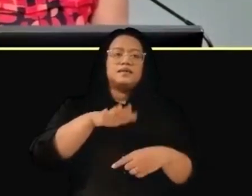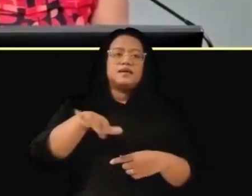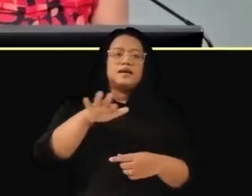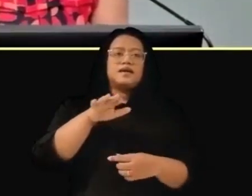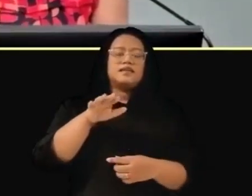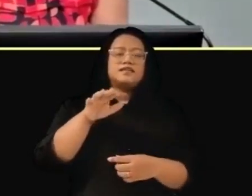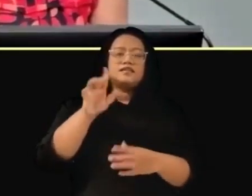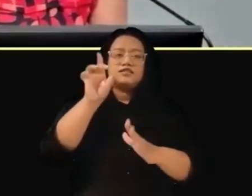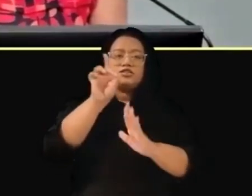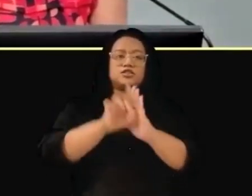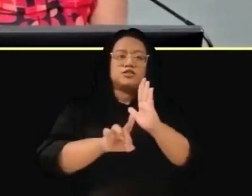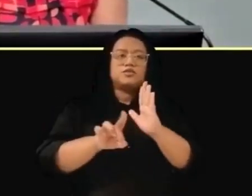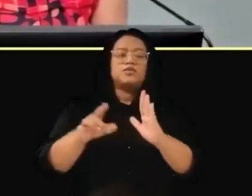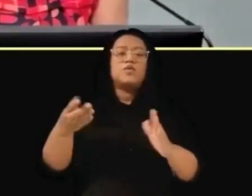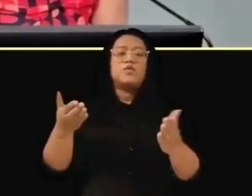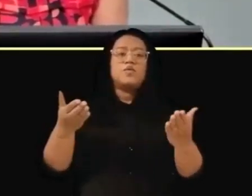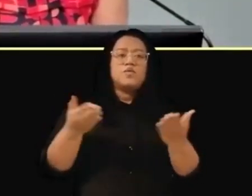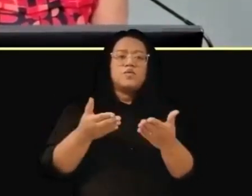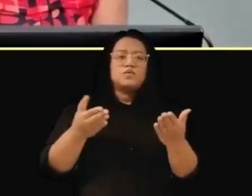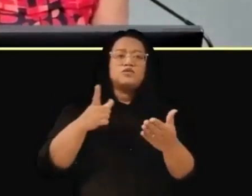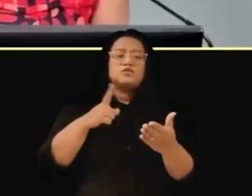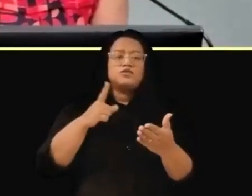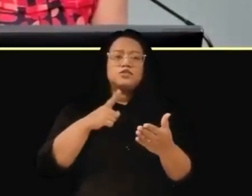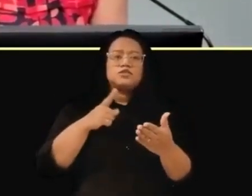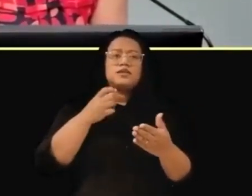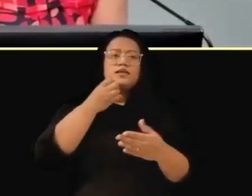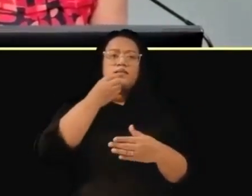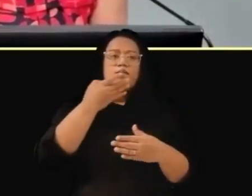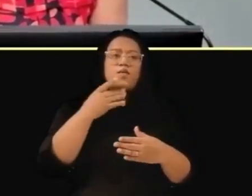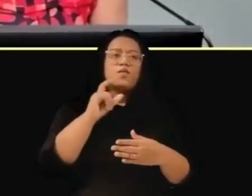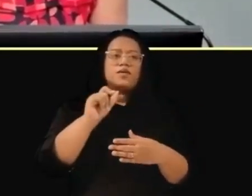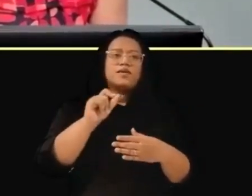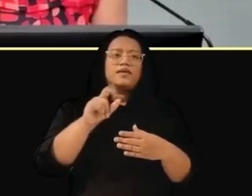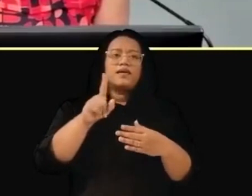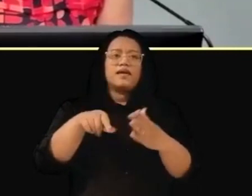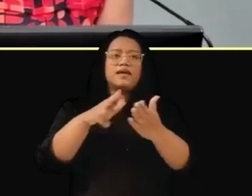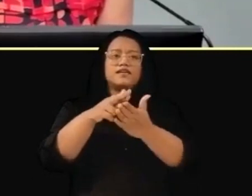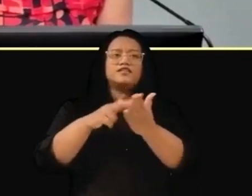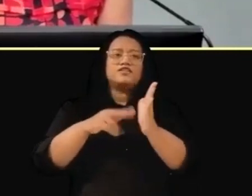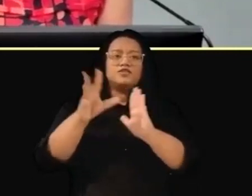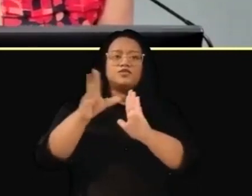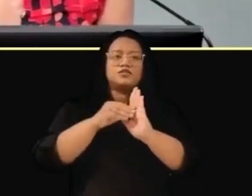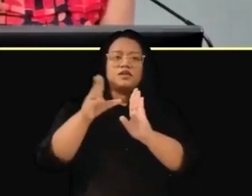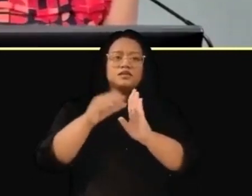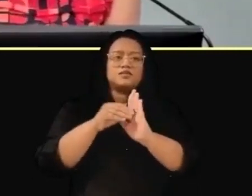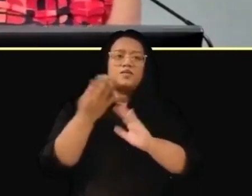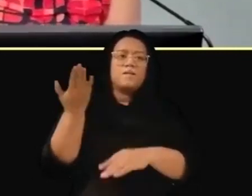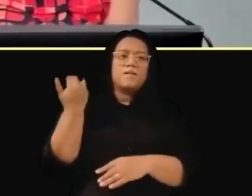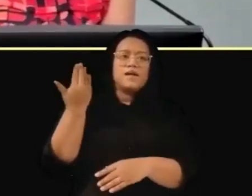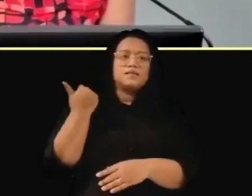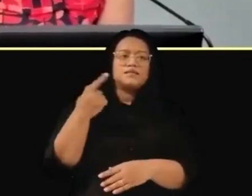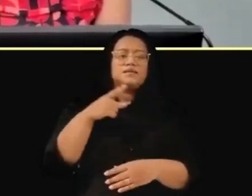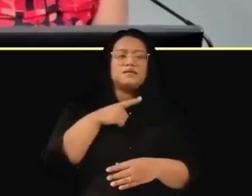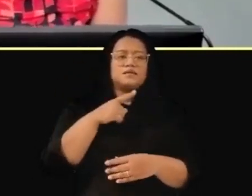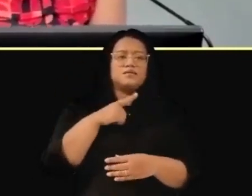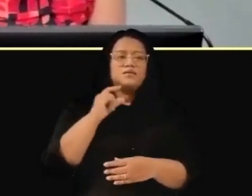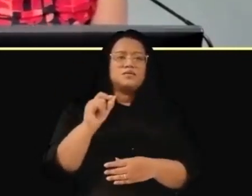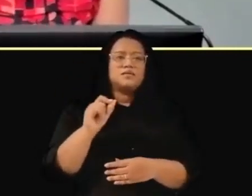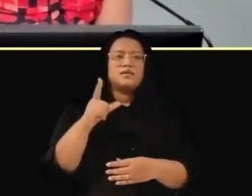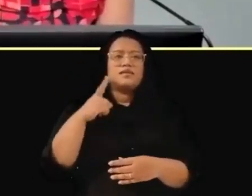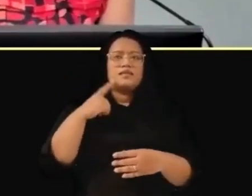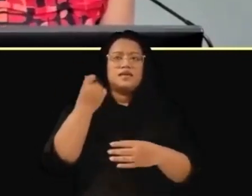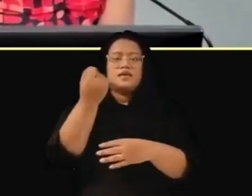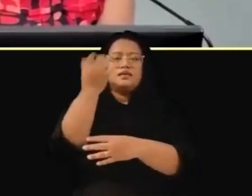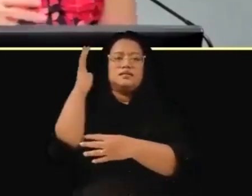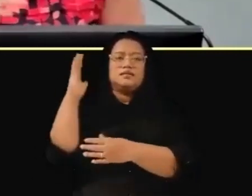uma vantagem hoje que é o registro de dados. Então, no passado, havia o desmatamento,